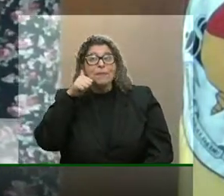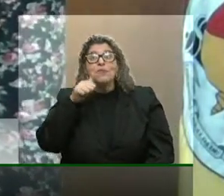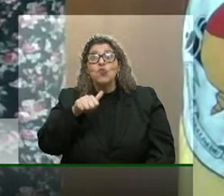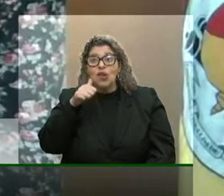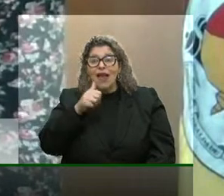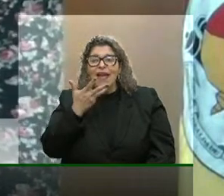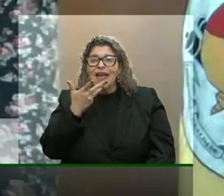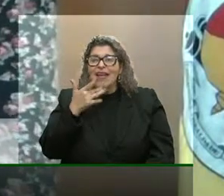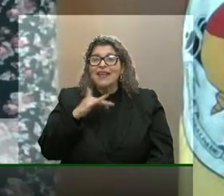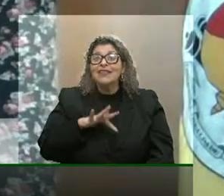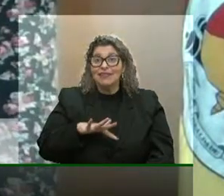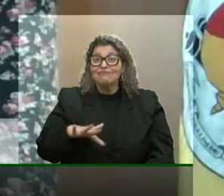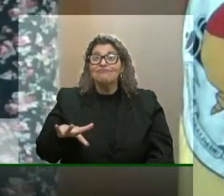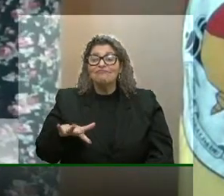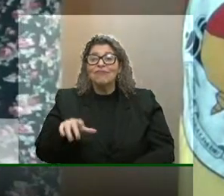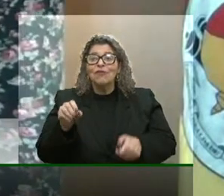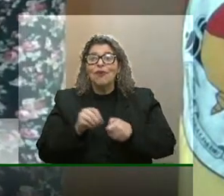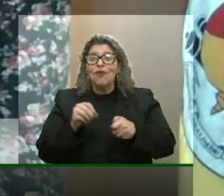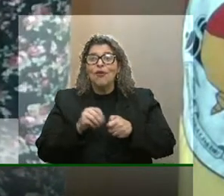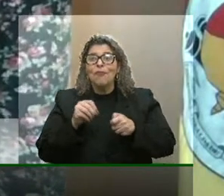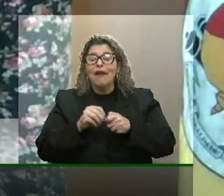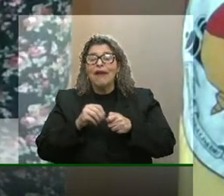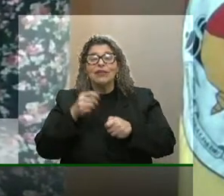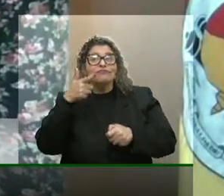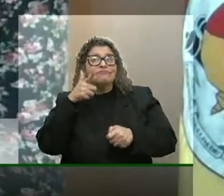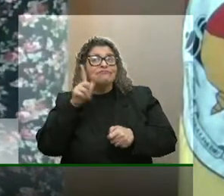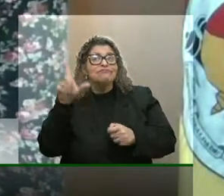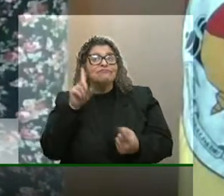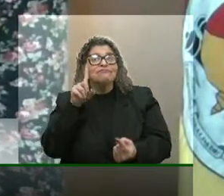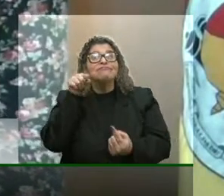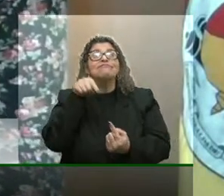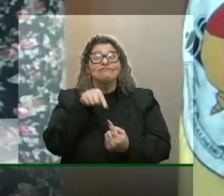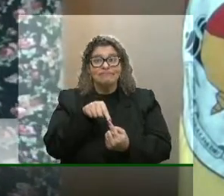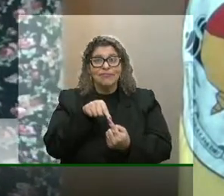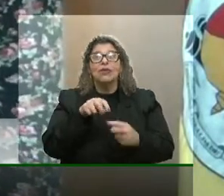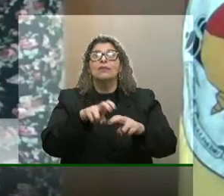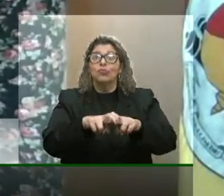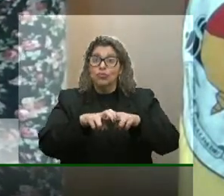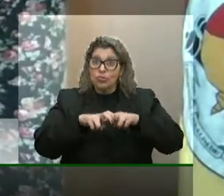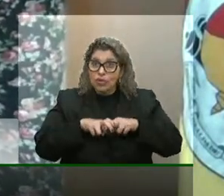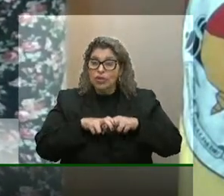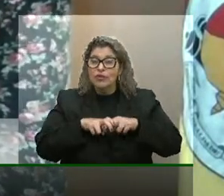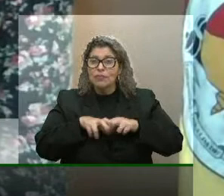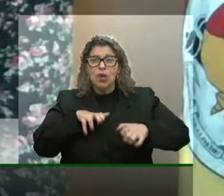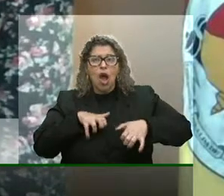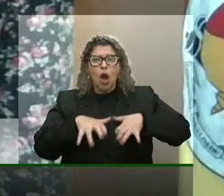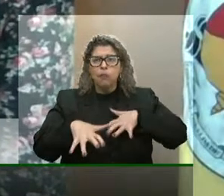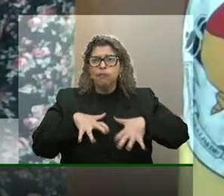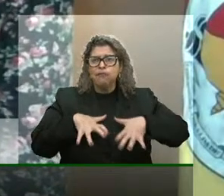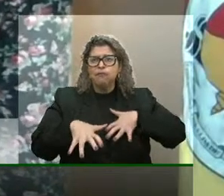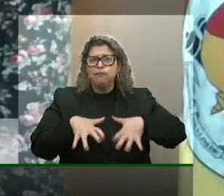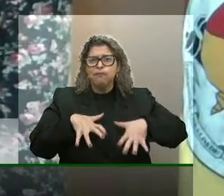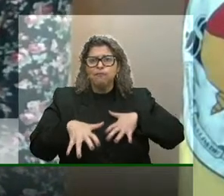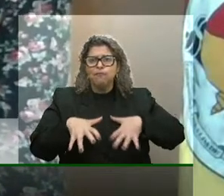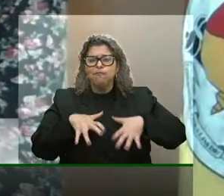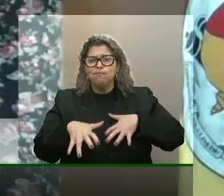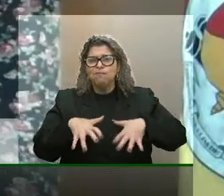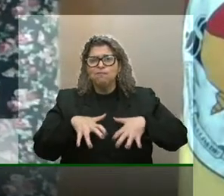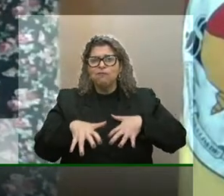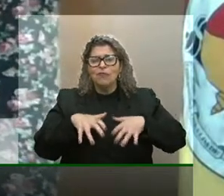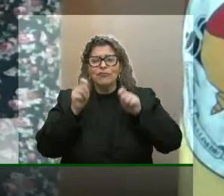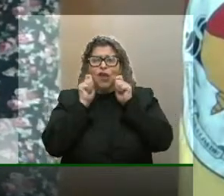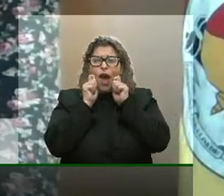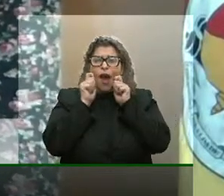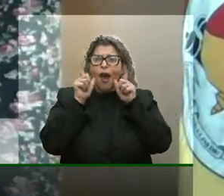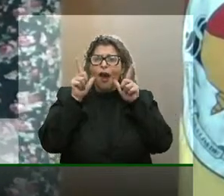e crianças realizam seus objetivos. Para isso, precisam se movimentar, desde quando